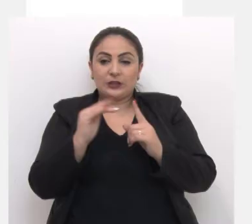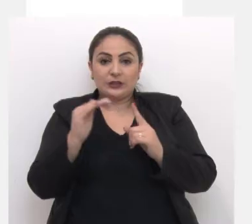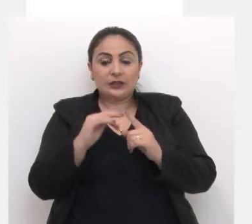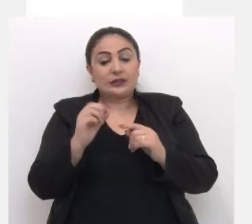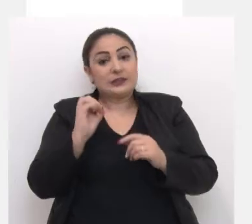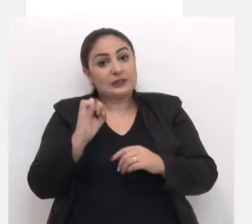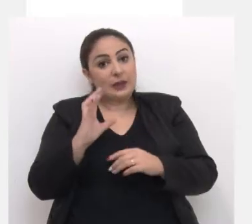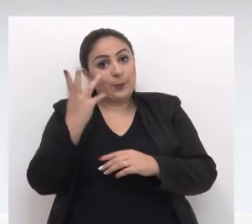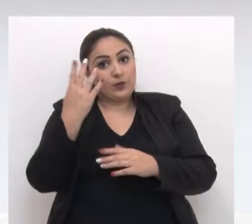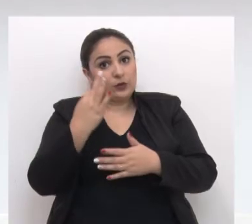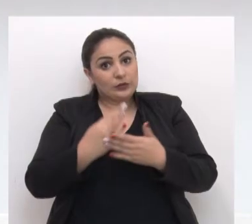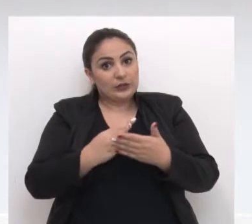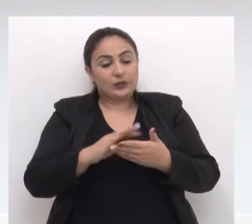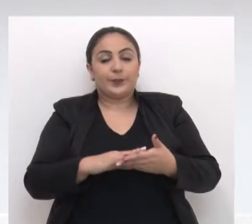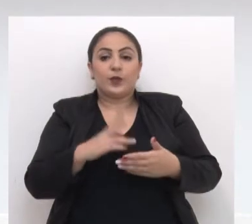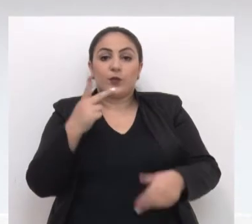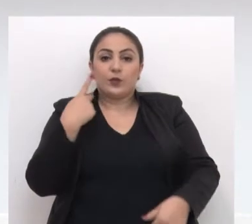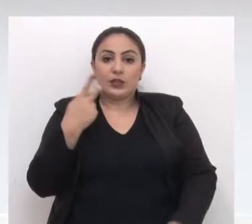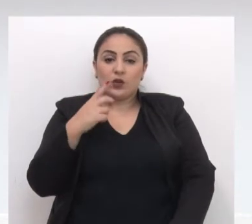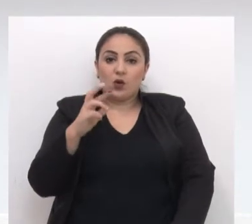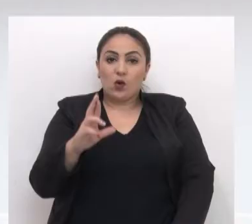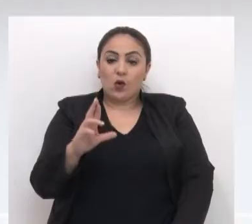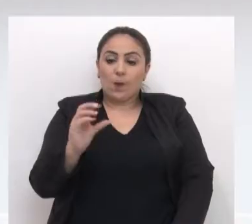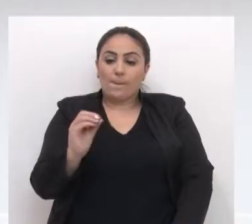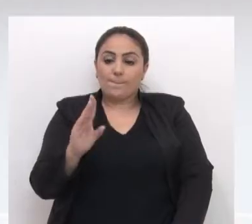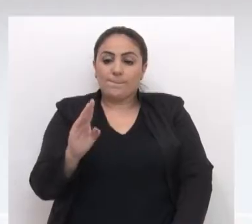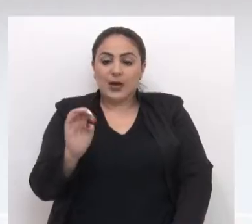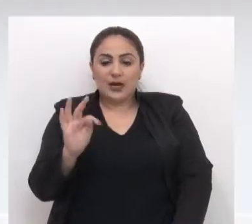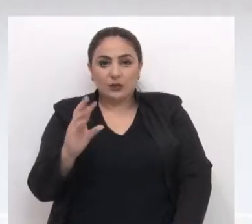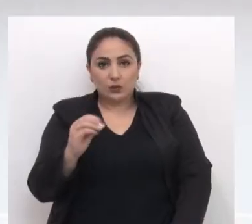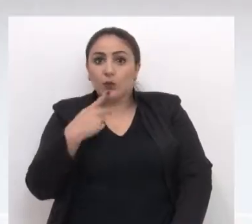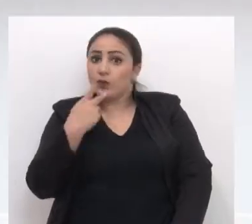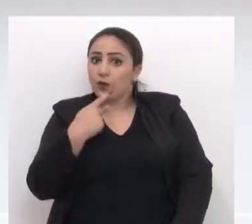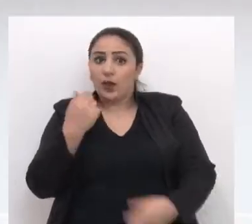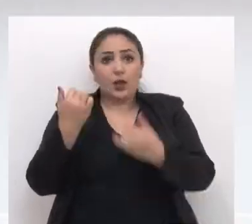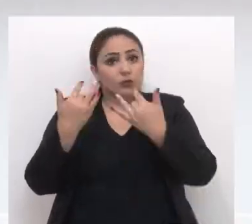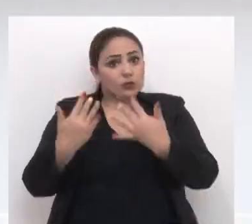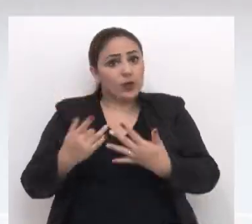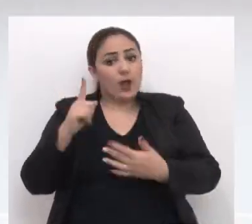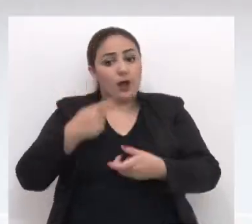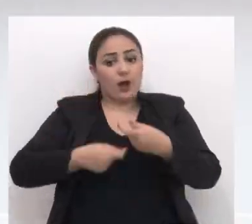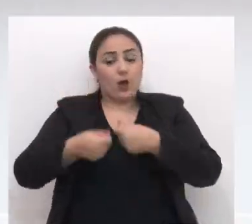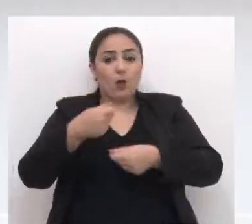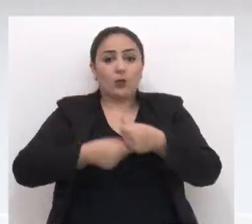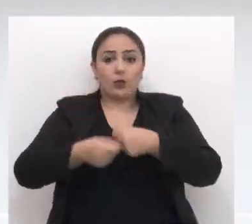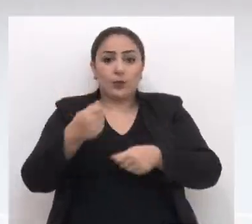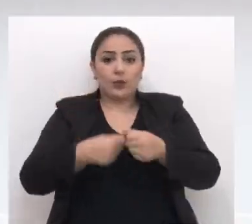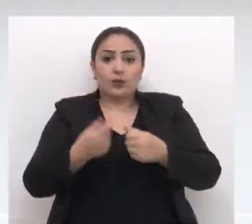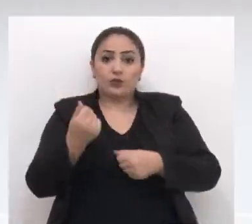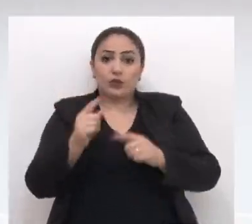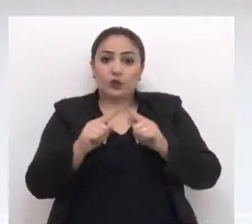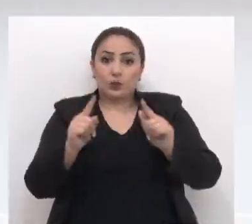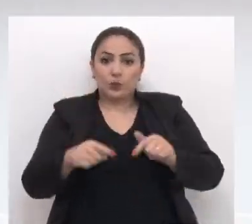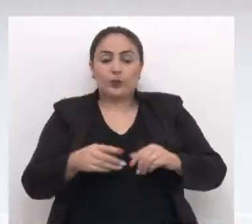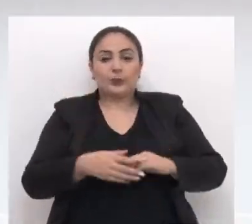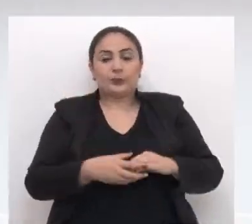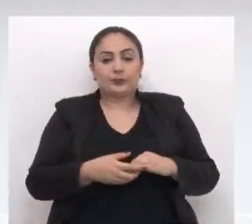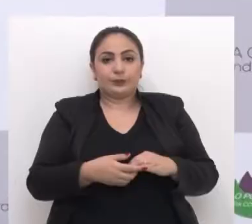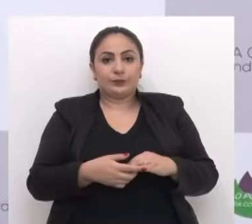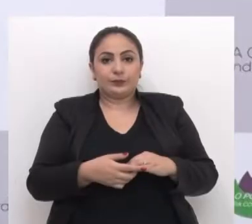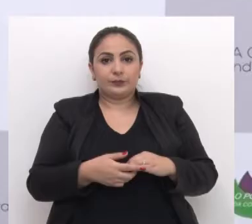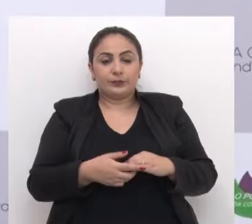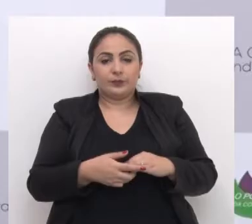do texto. Para o vereador Roberto Gabriel Tozon, a justificativa é a economia aos cofres